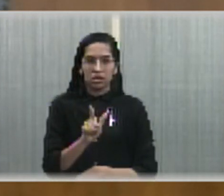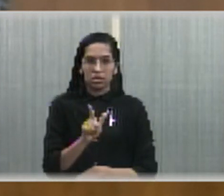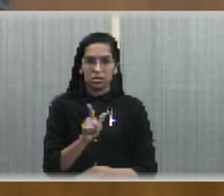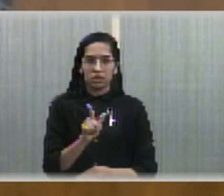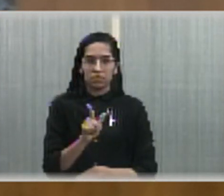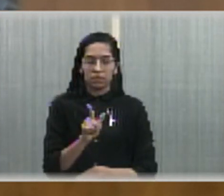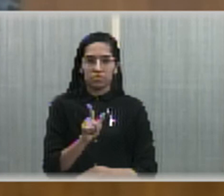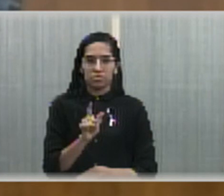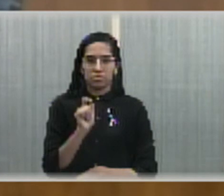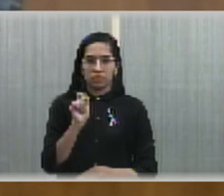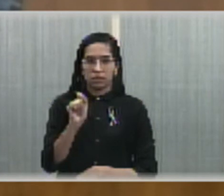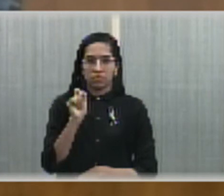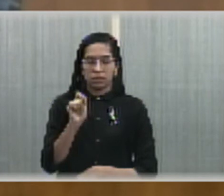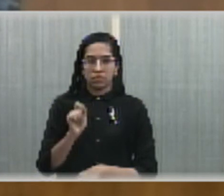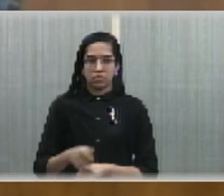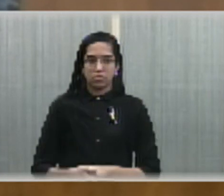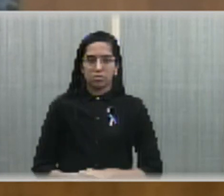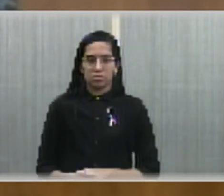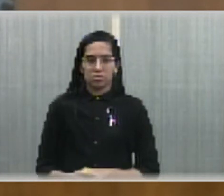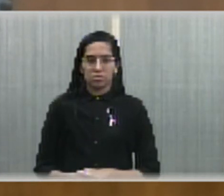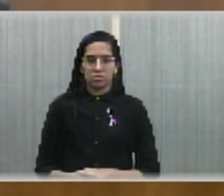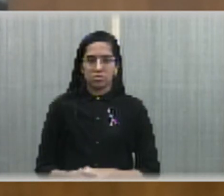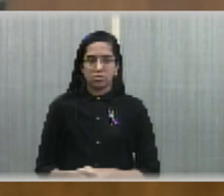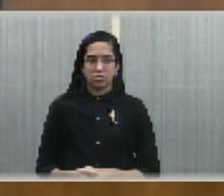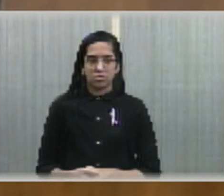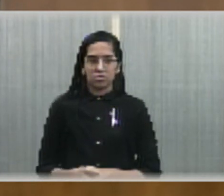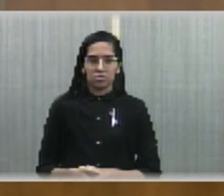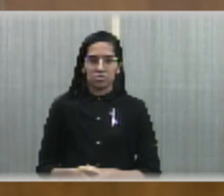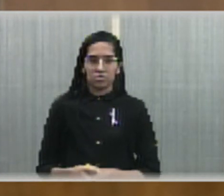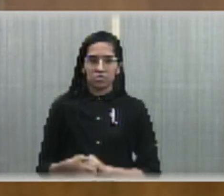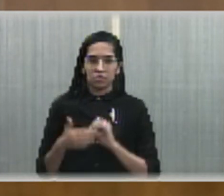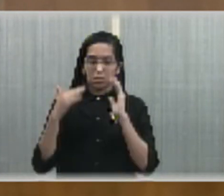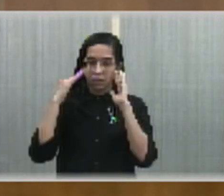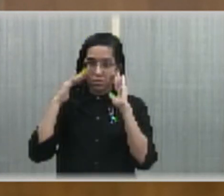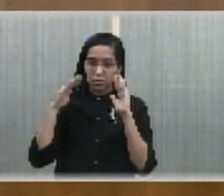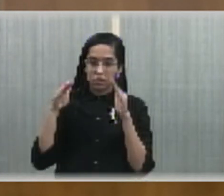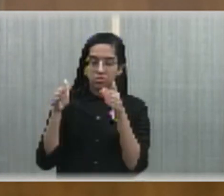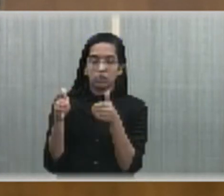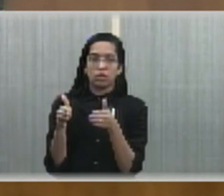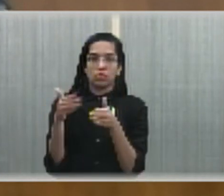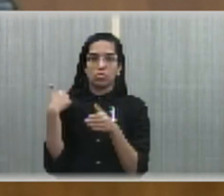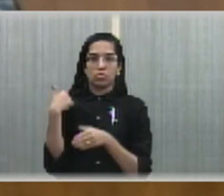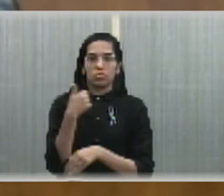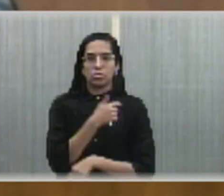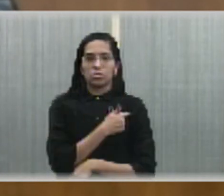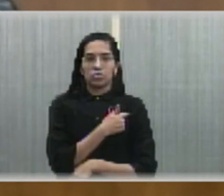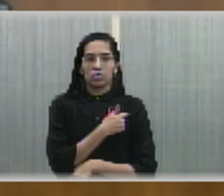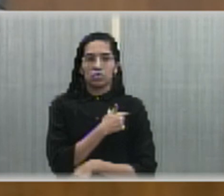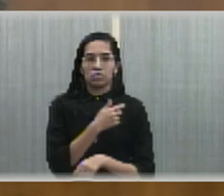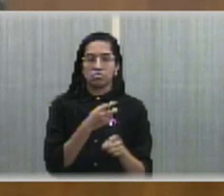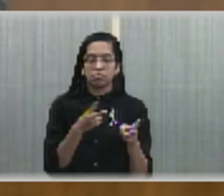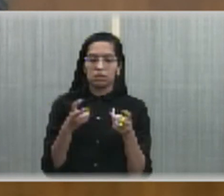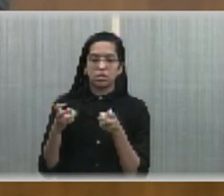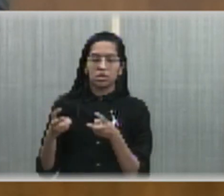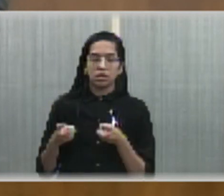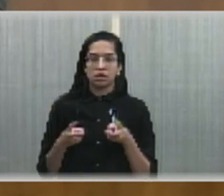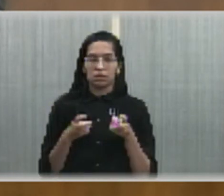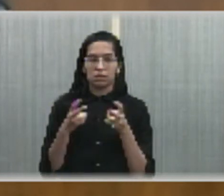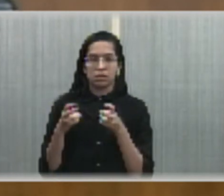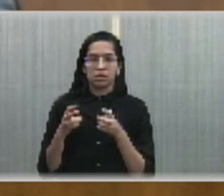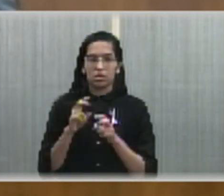recolocar o trem nos trilhos, porque nós estamos percebendo